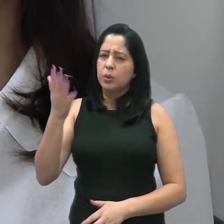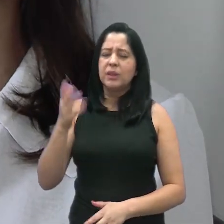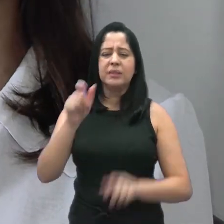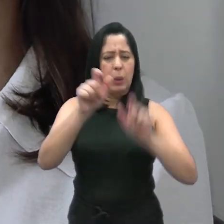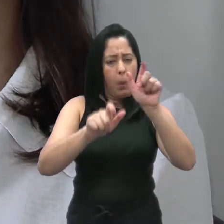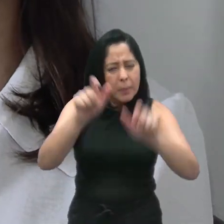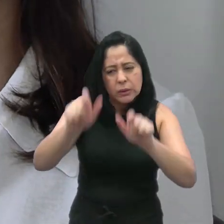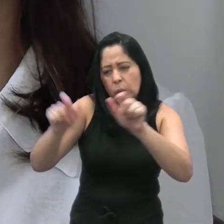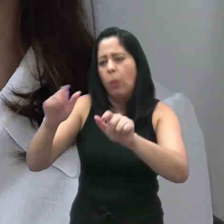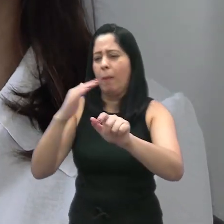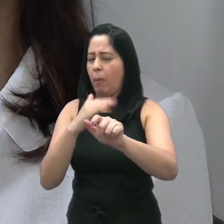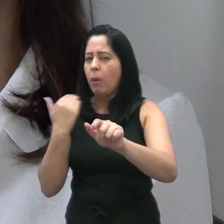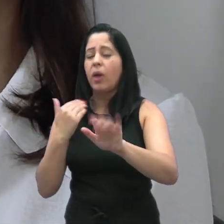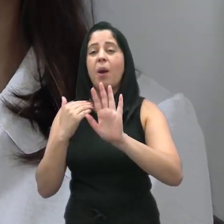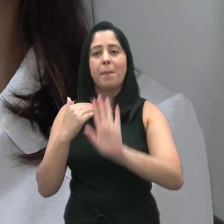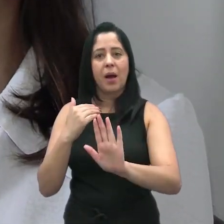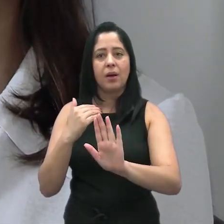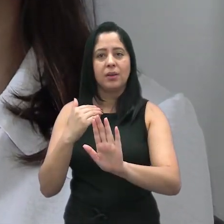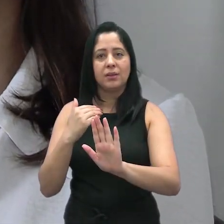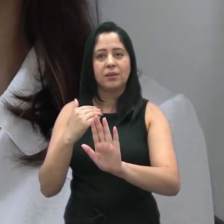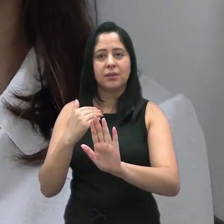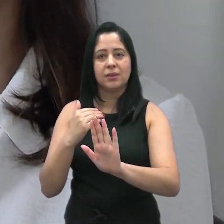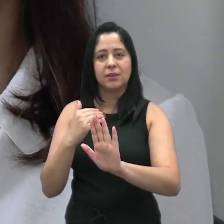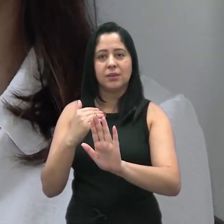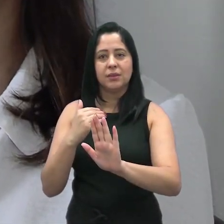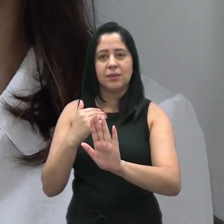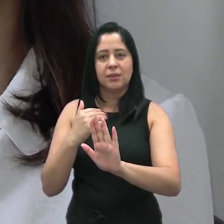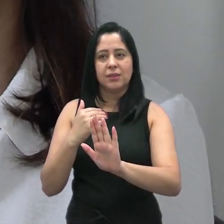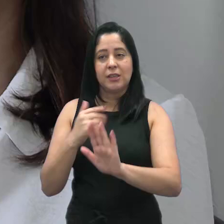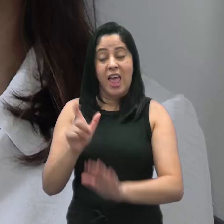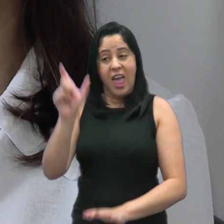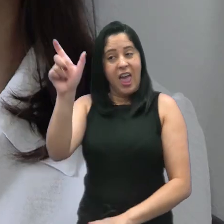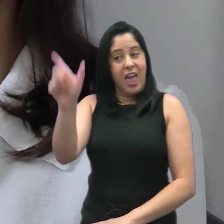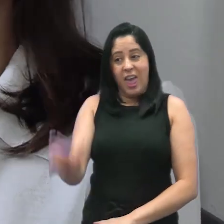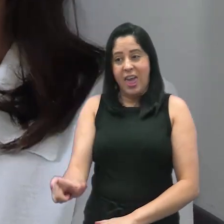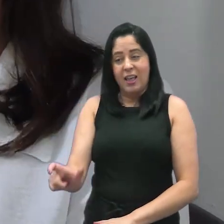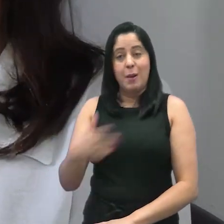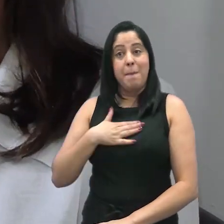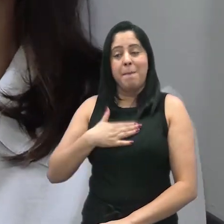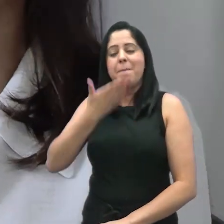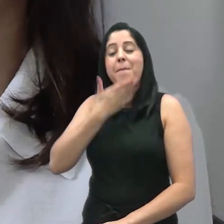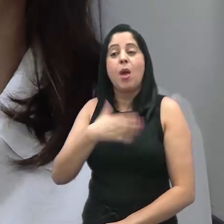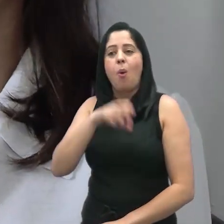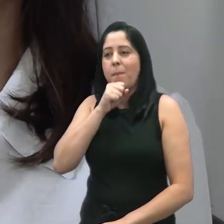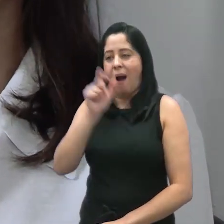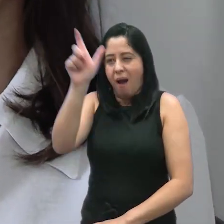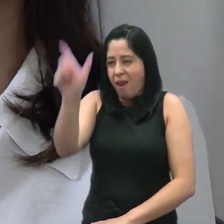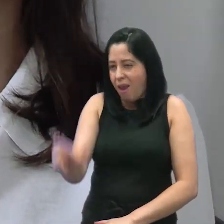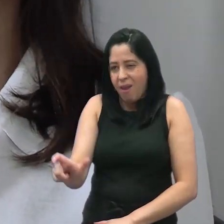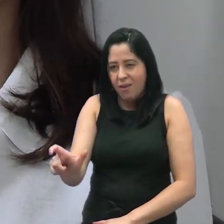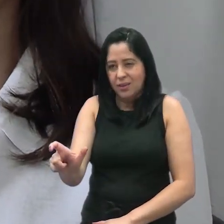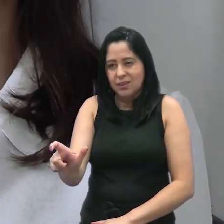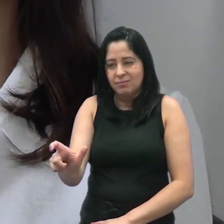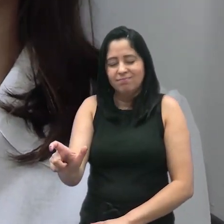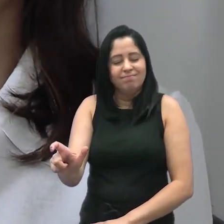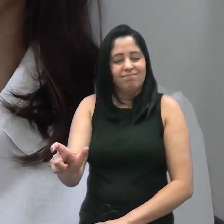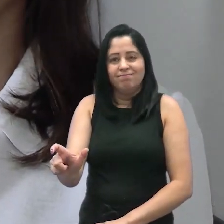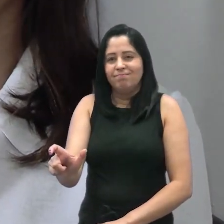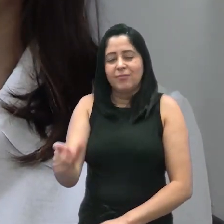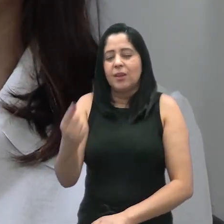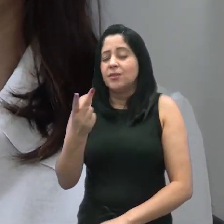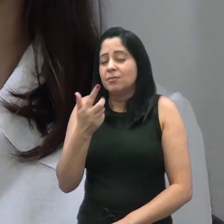outras perdas na minha vida, mas a representação do meu pai na minha vida,